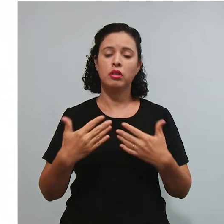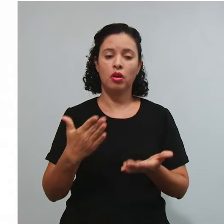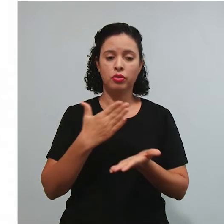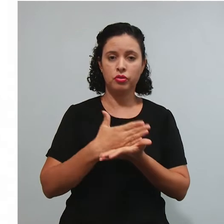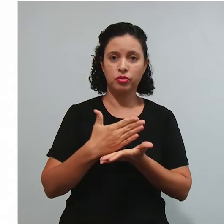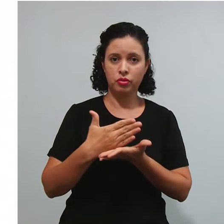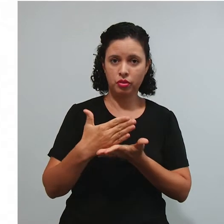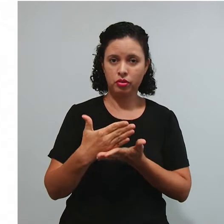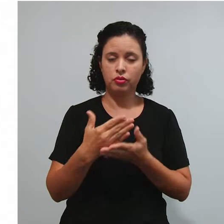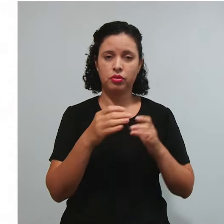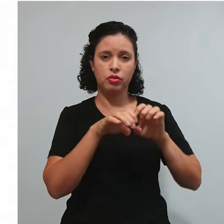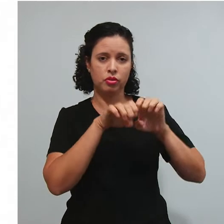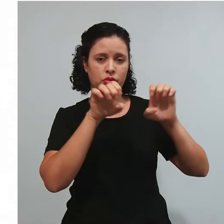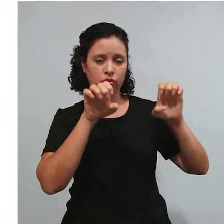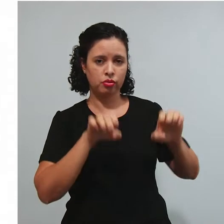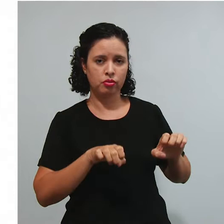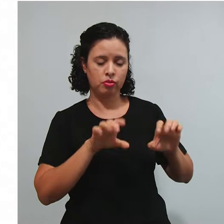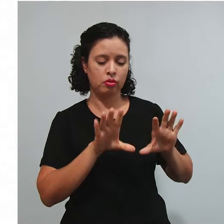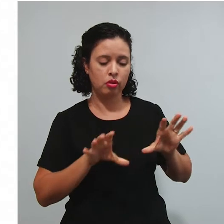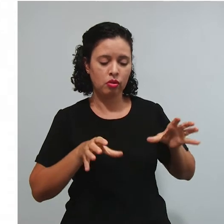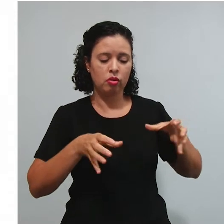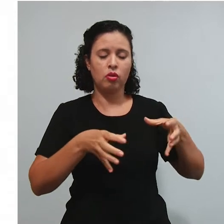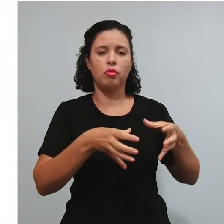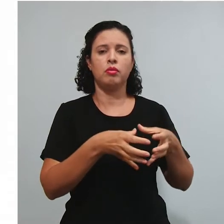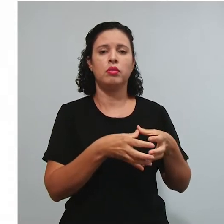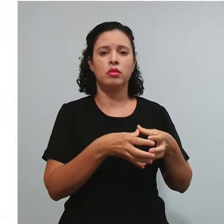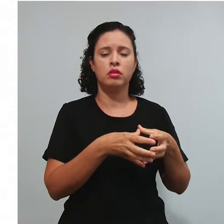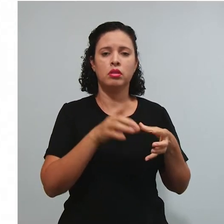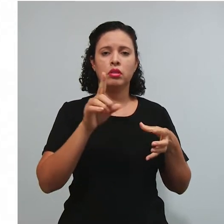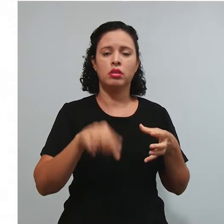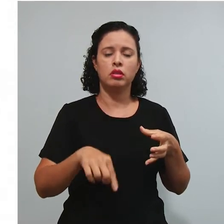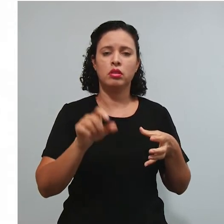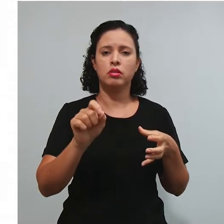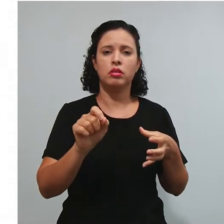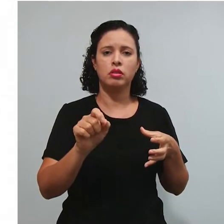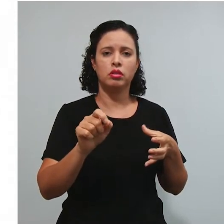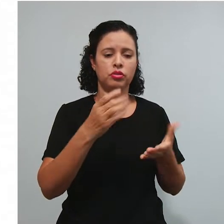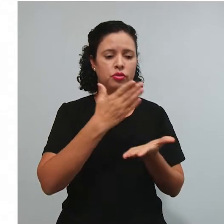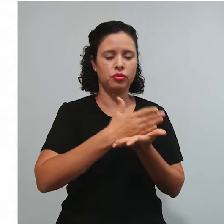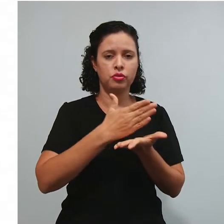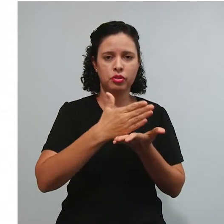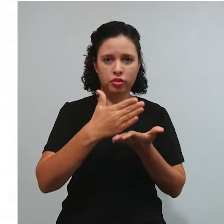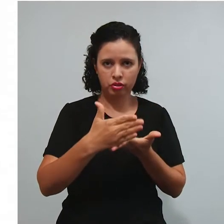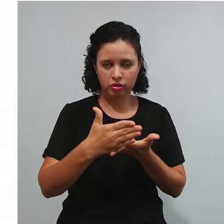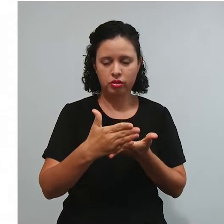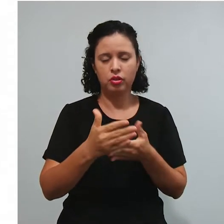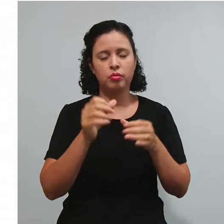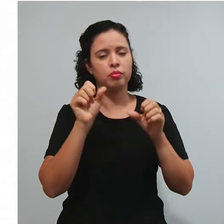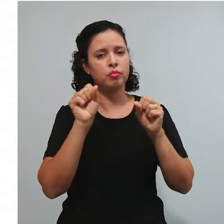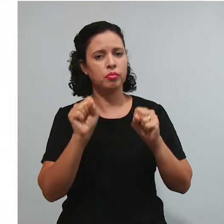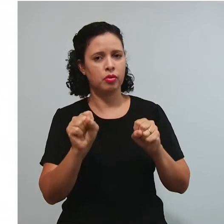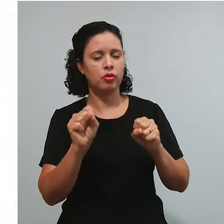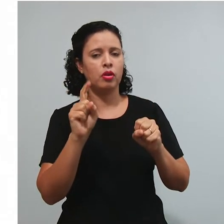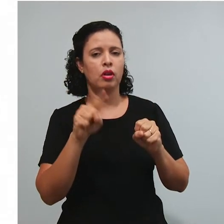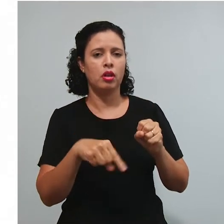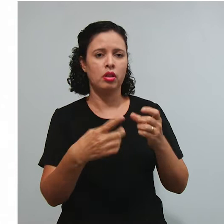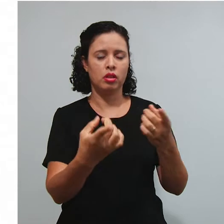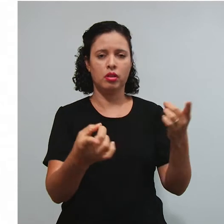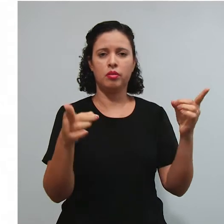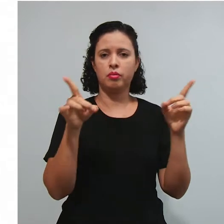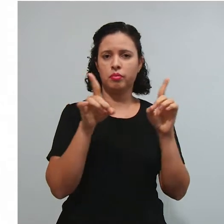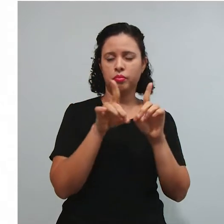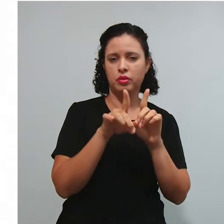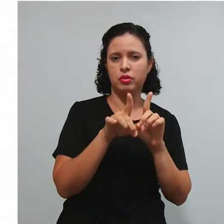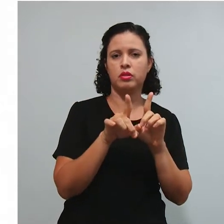da estrutura são aglomerados em que uma organização é dividida. Pode ser